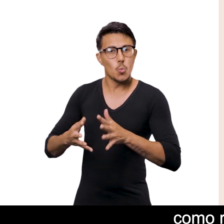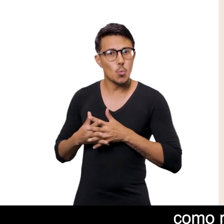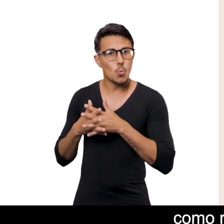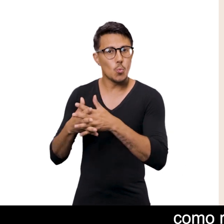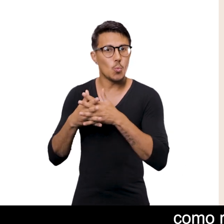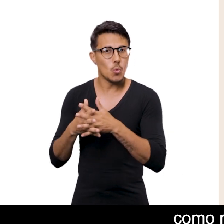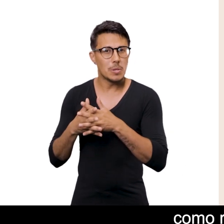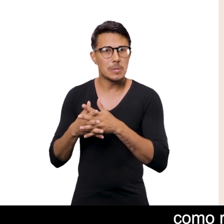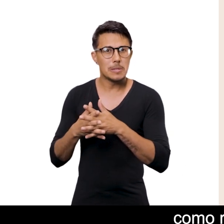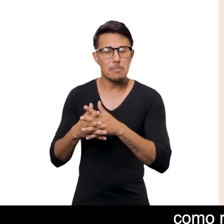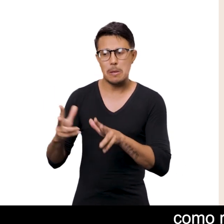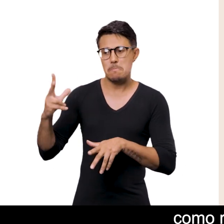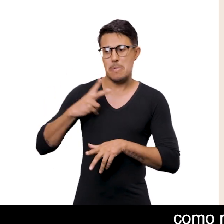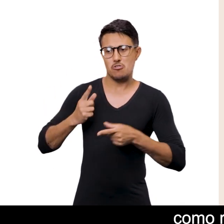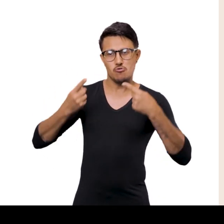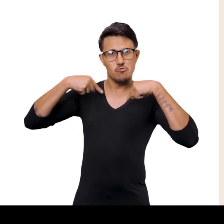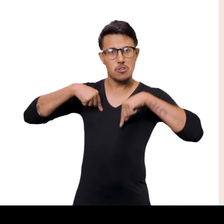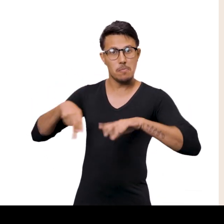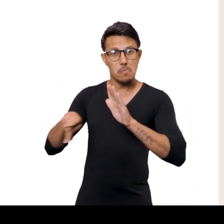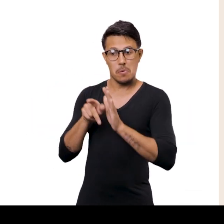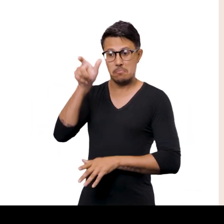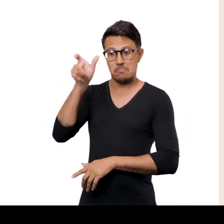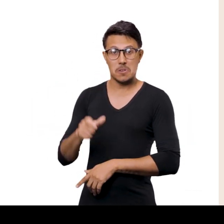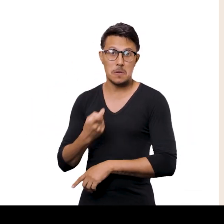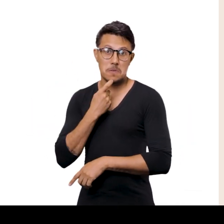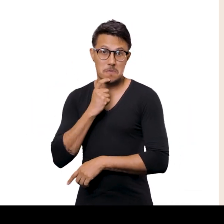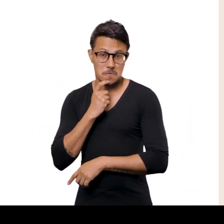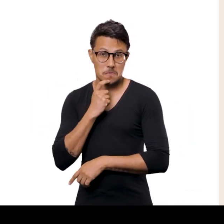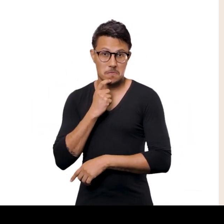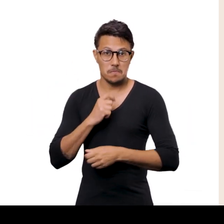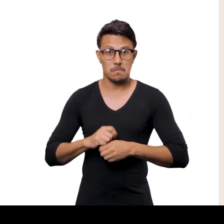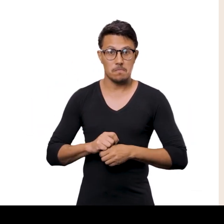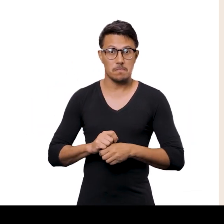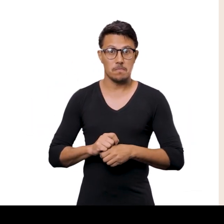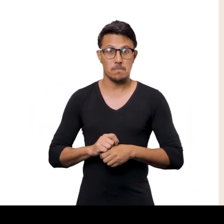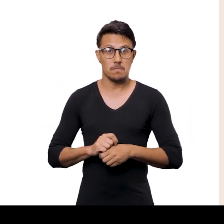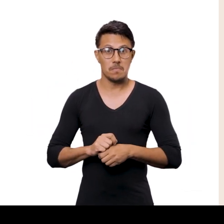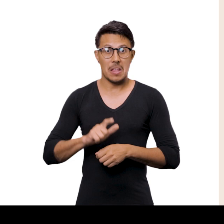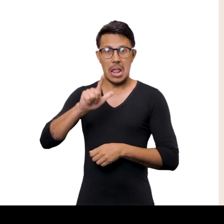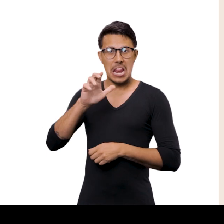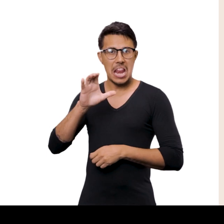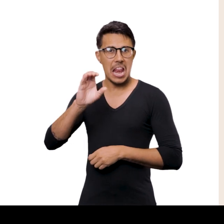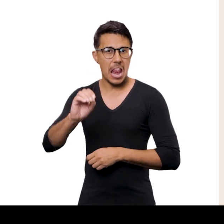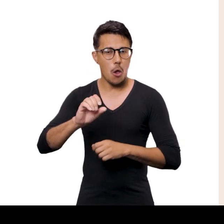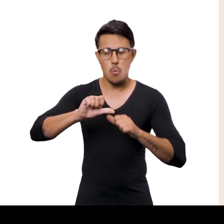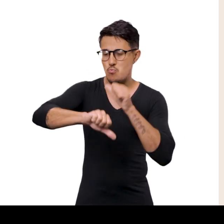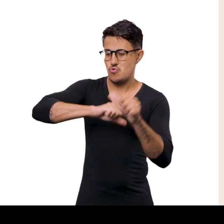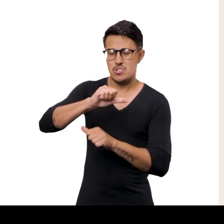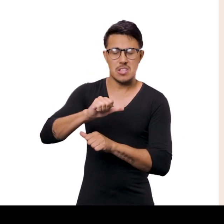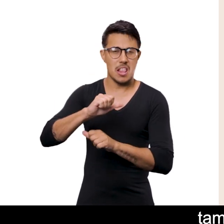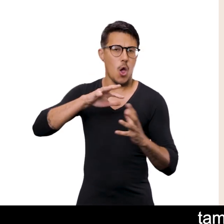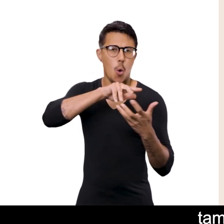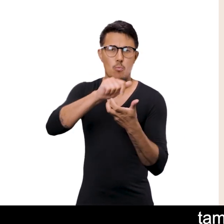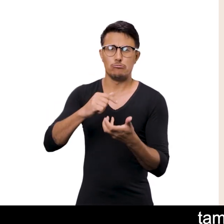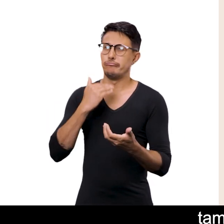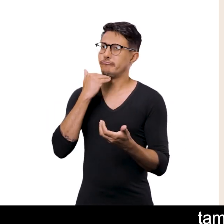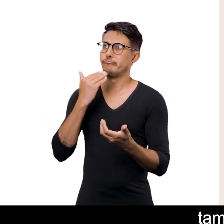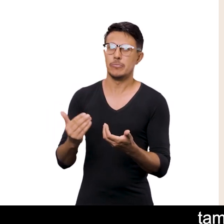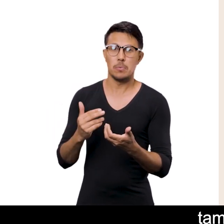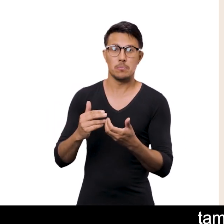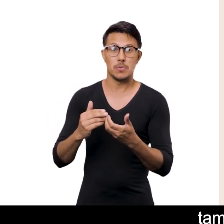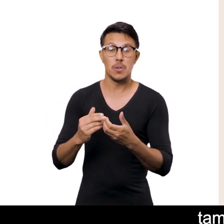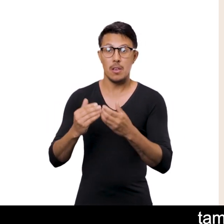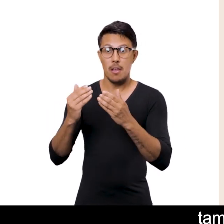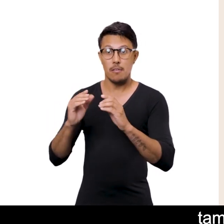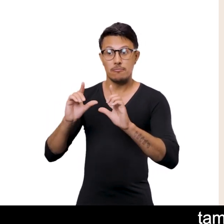profundos e íntimos do sujeito. A obra Léo não consegue mudar o mundo, também